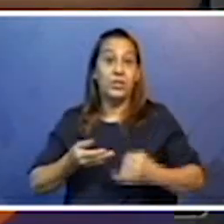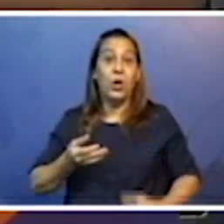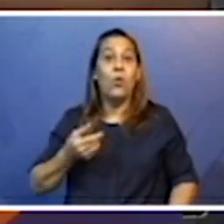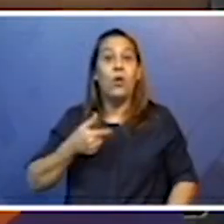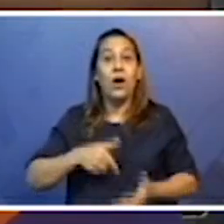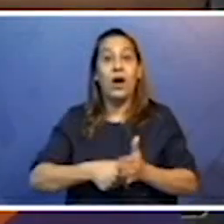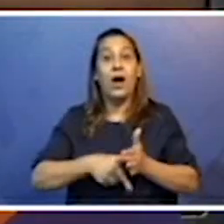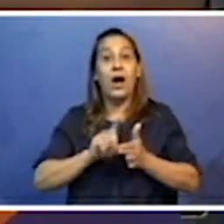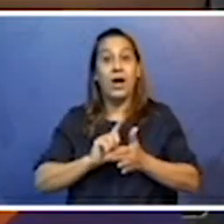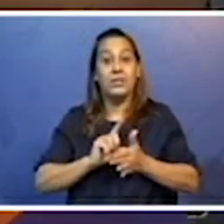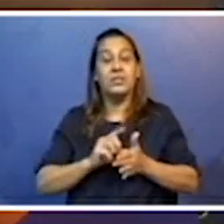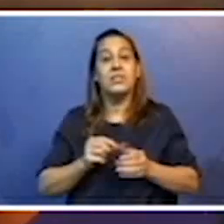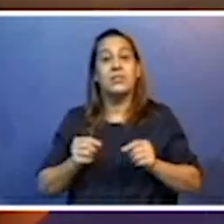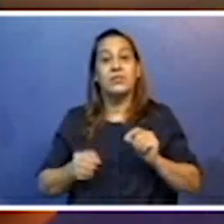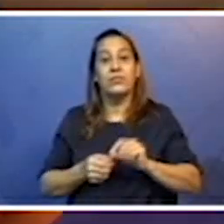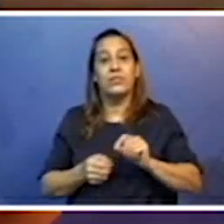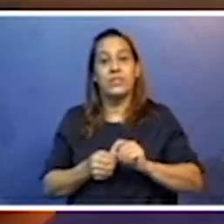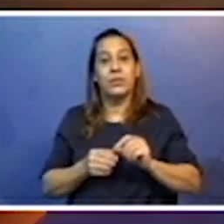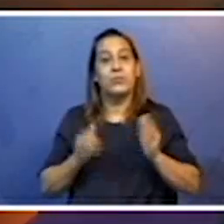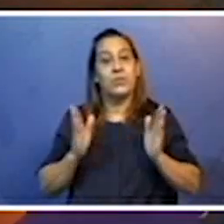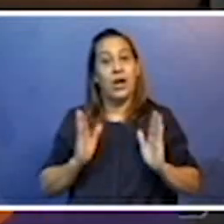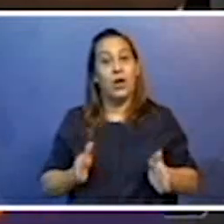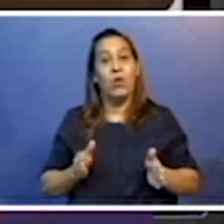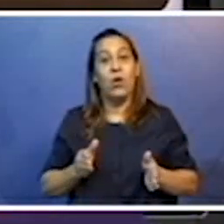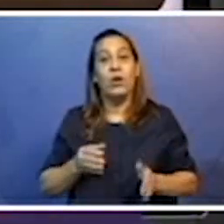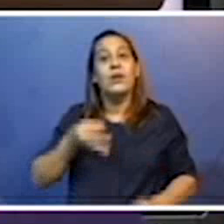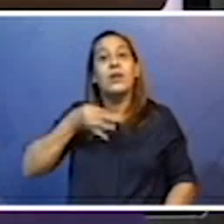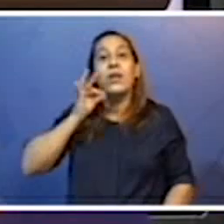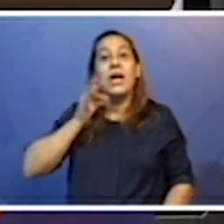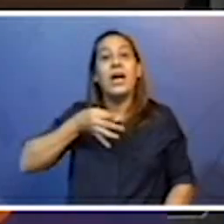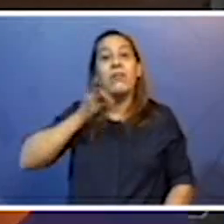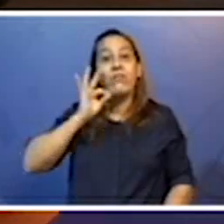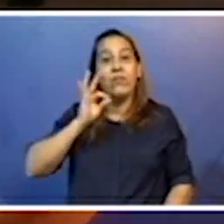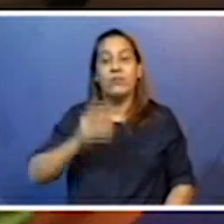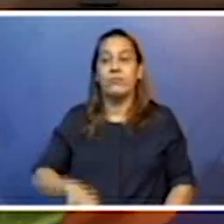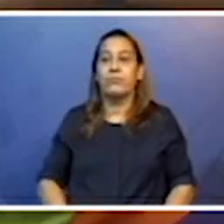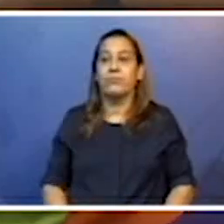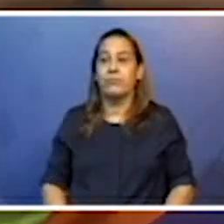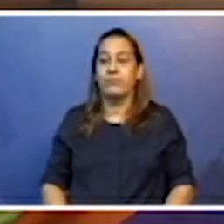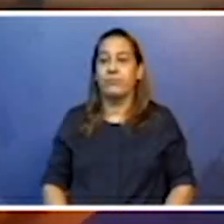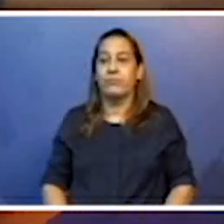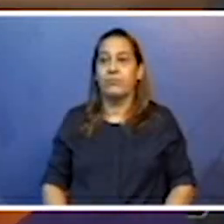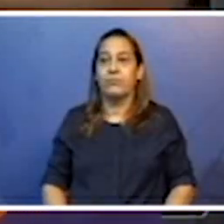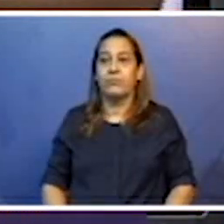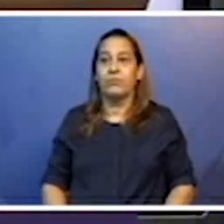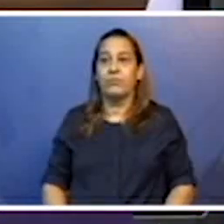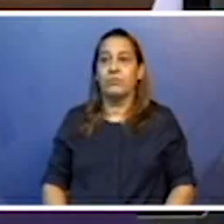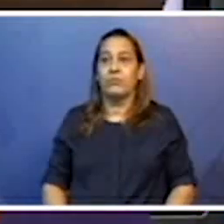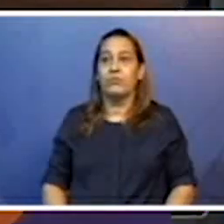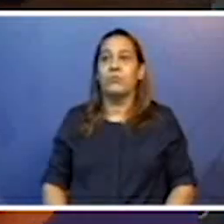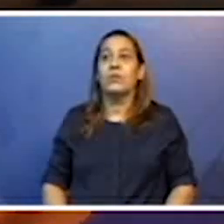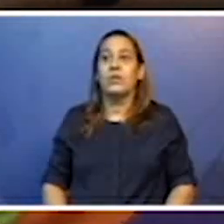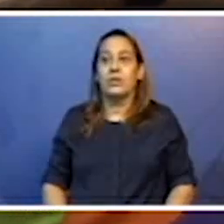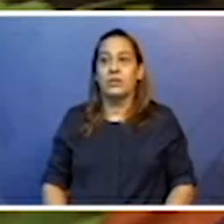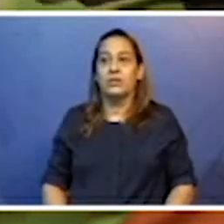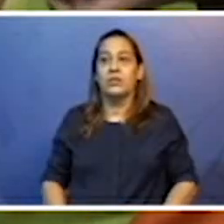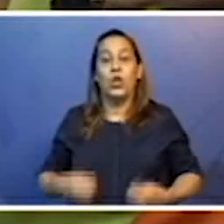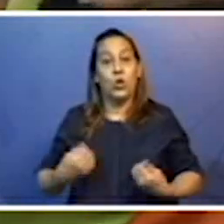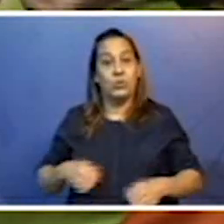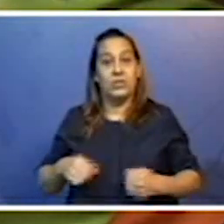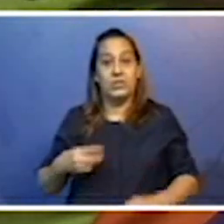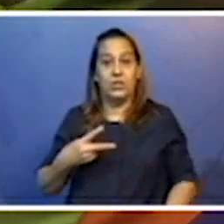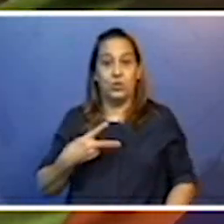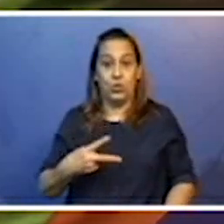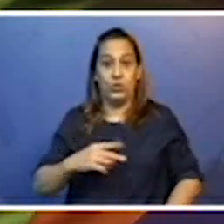feijão de 500 gramas, olha, 2 pacotes de feijão de 500 gramas, eu tenho 1.000 gramas